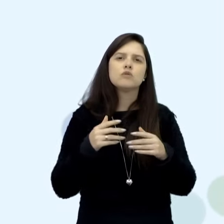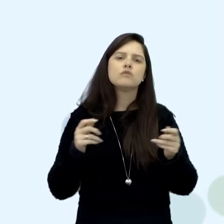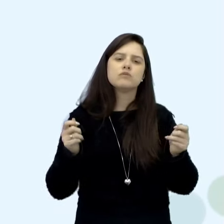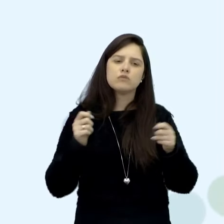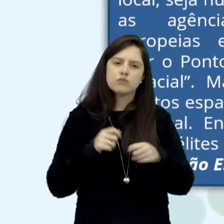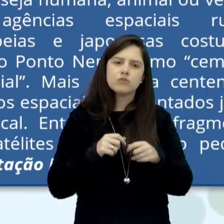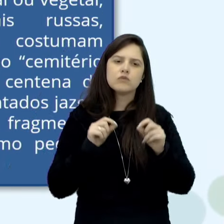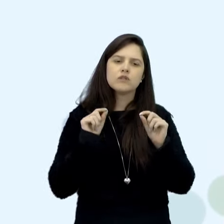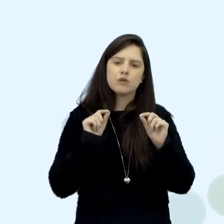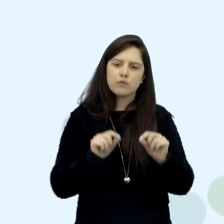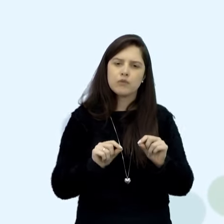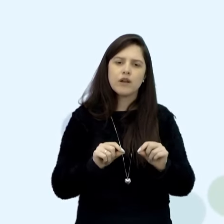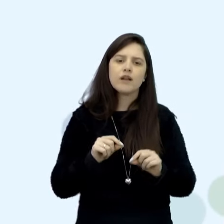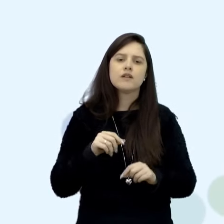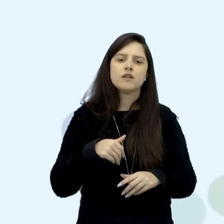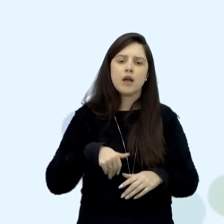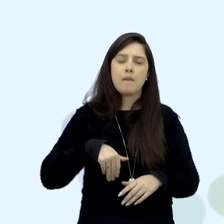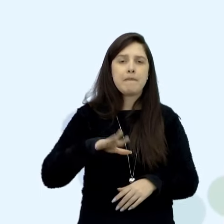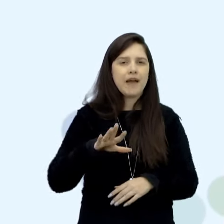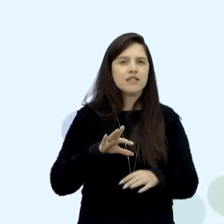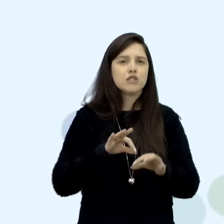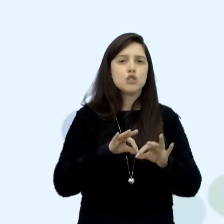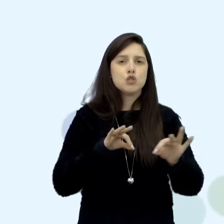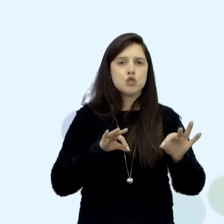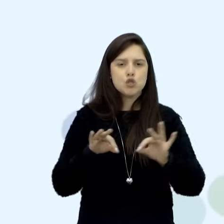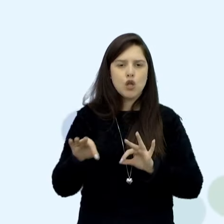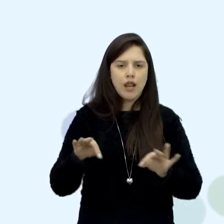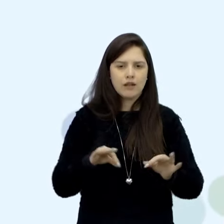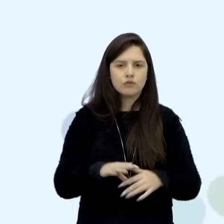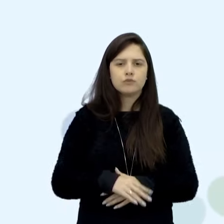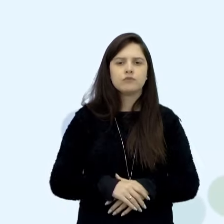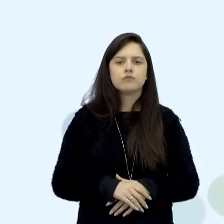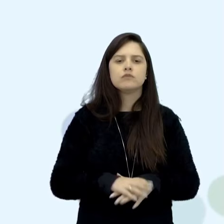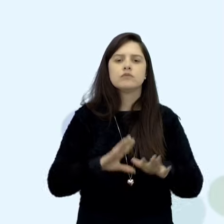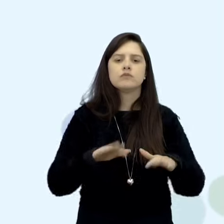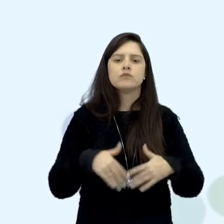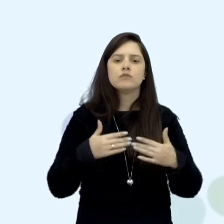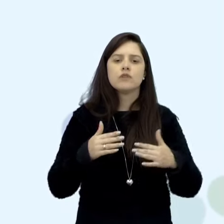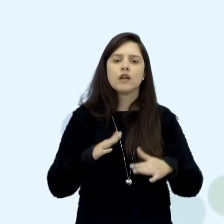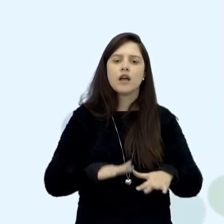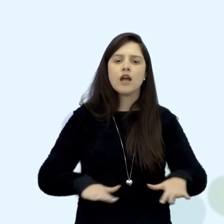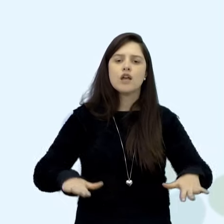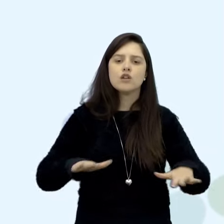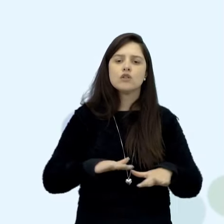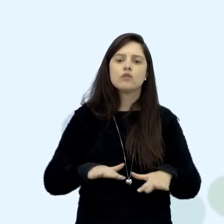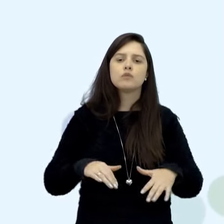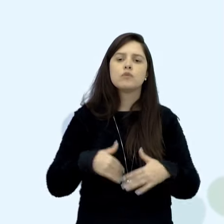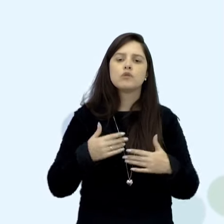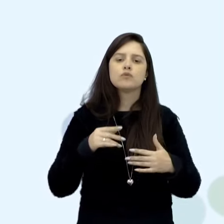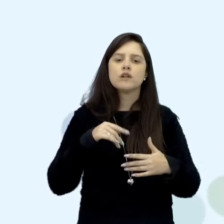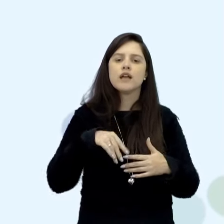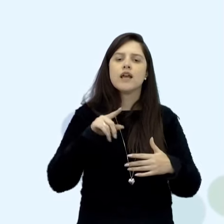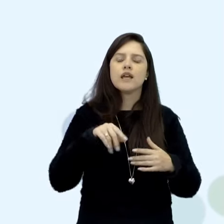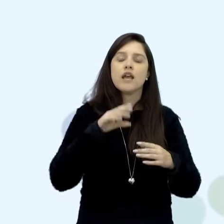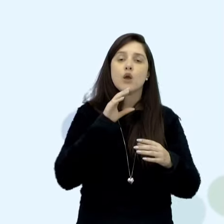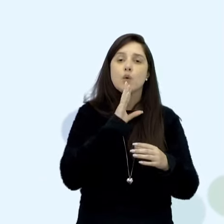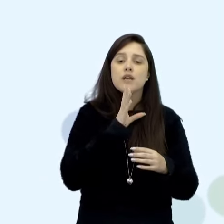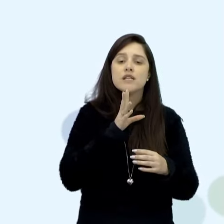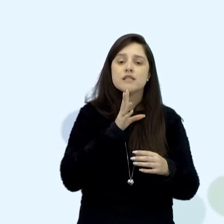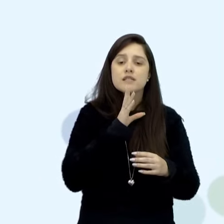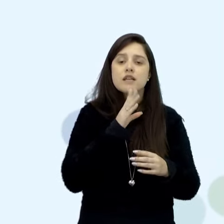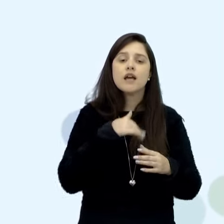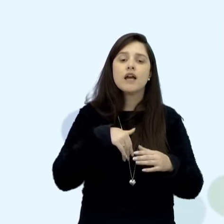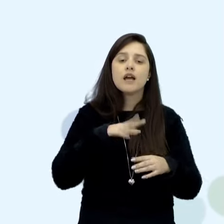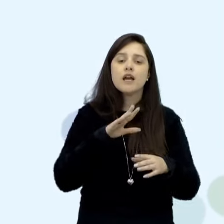esse ponto, que é o ponto mais isolado. Vamos lá. A região em volta do Ponto Nemo é bem conhecida